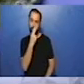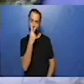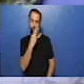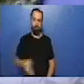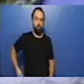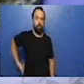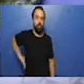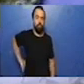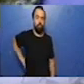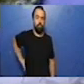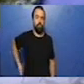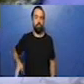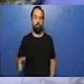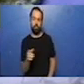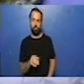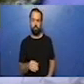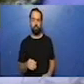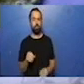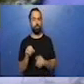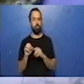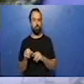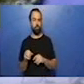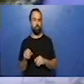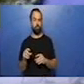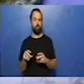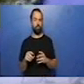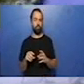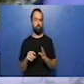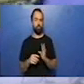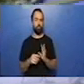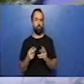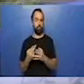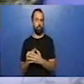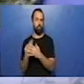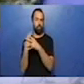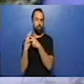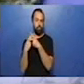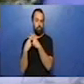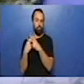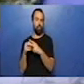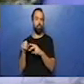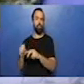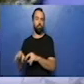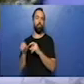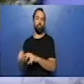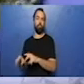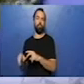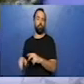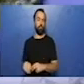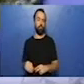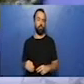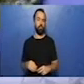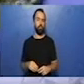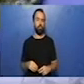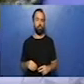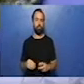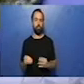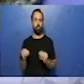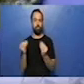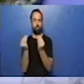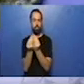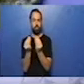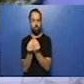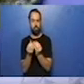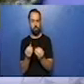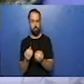função de excretar substâncias em excesso, como, por exemplo, água. Então, de novo, aqui a figura de um paramécio e de pouco